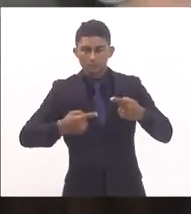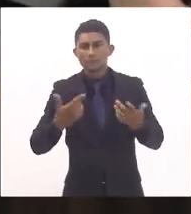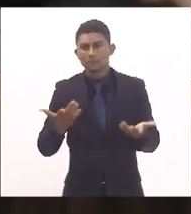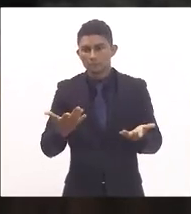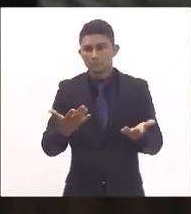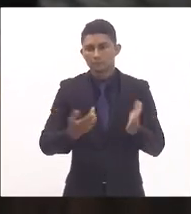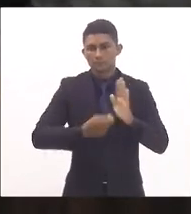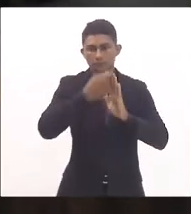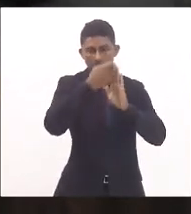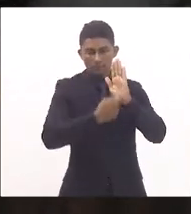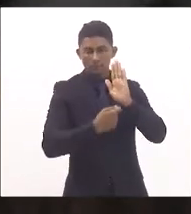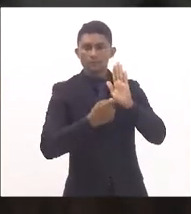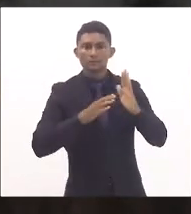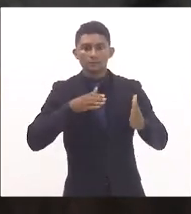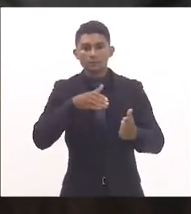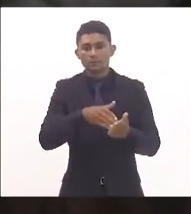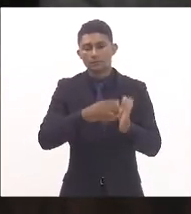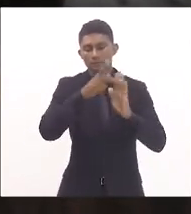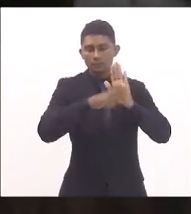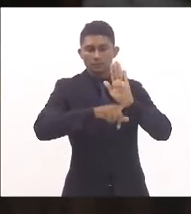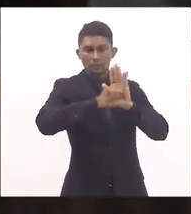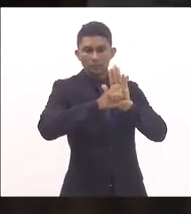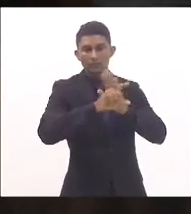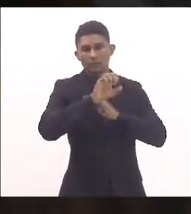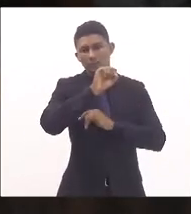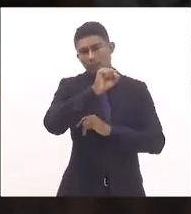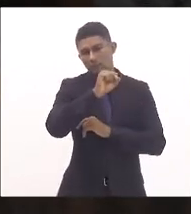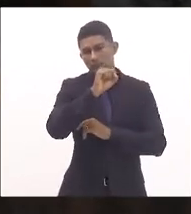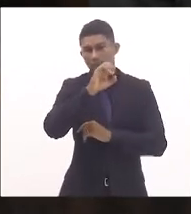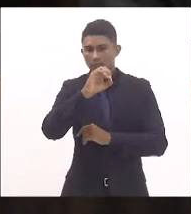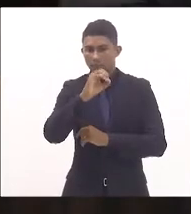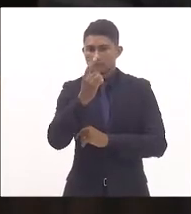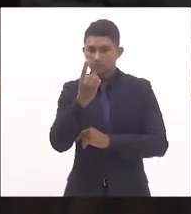assim emendado. Projeto de lei número 801,